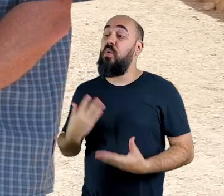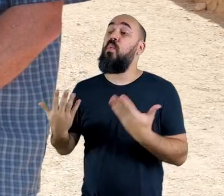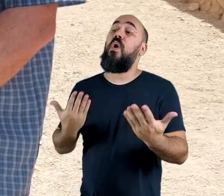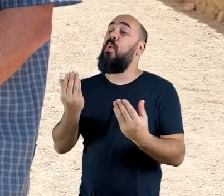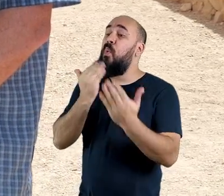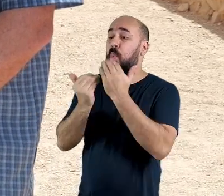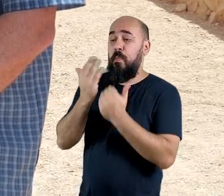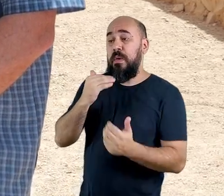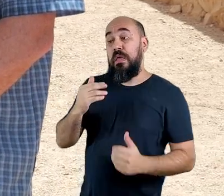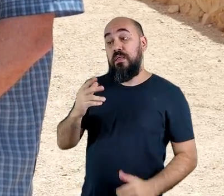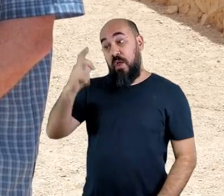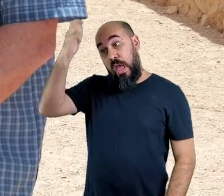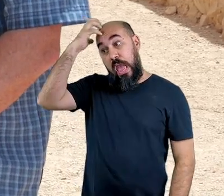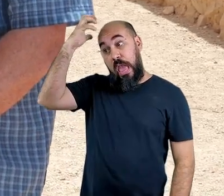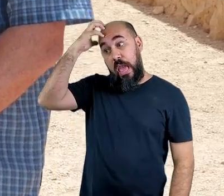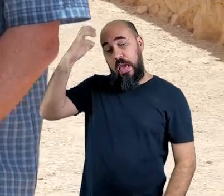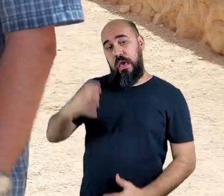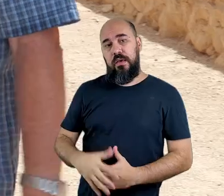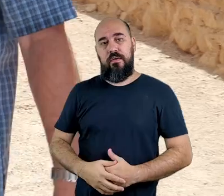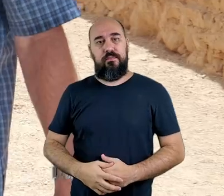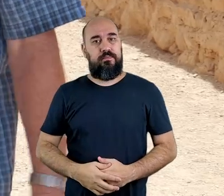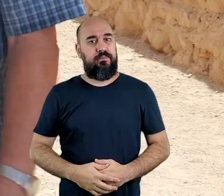disso. Qual era o cardápio do rei Herodes?